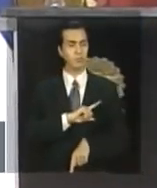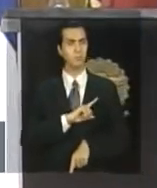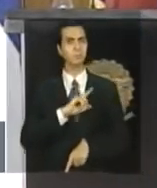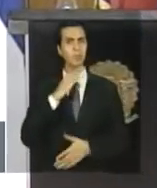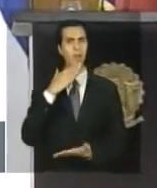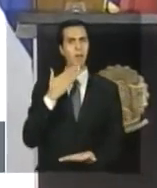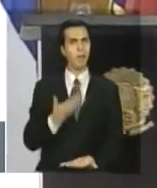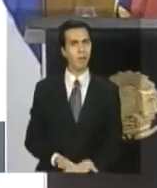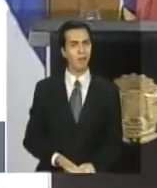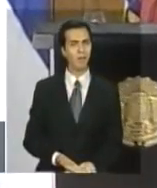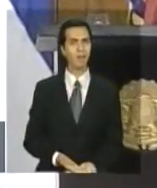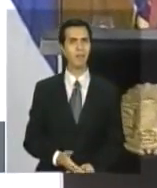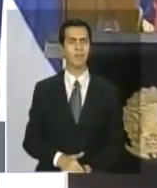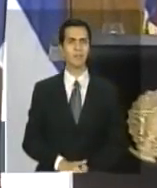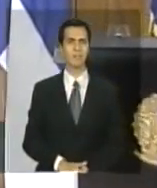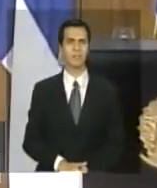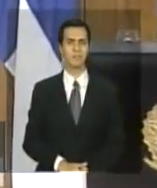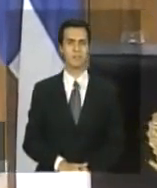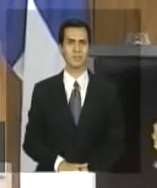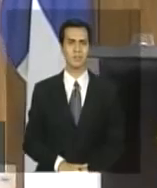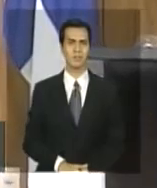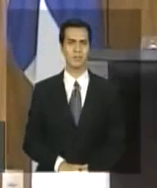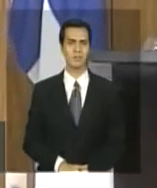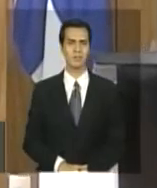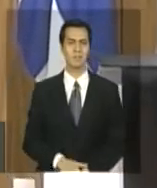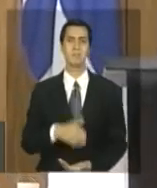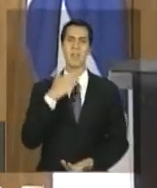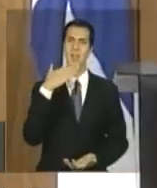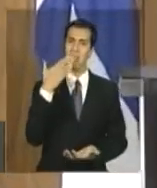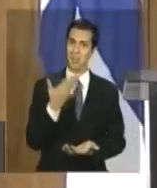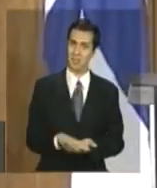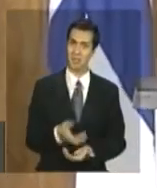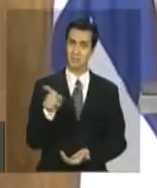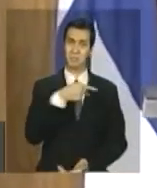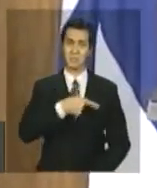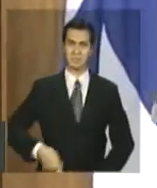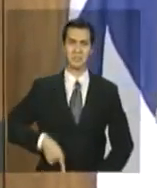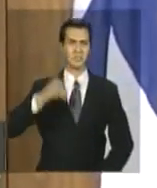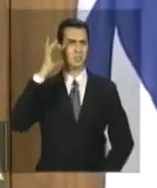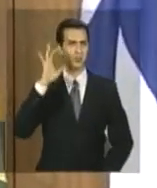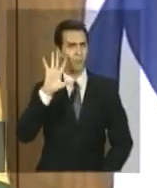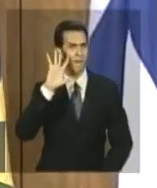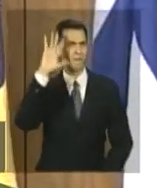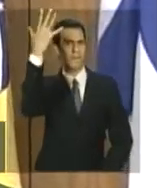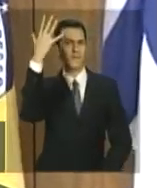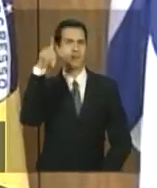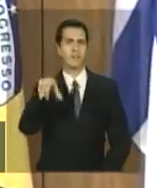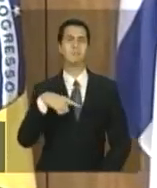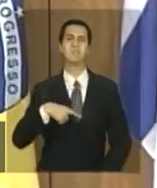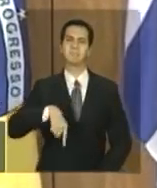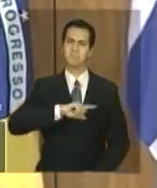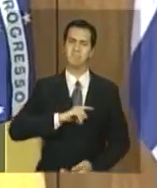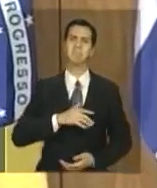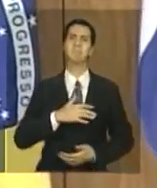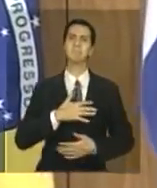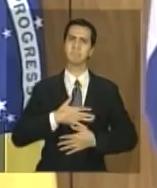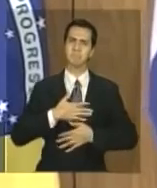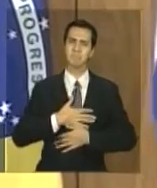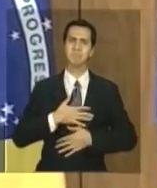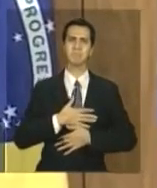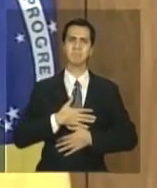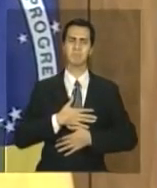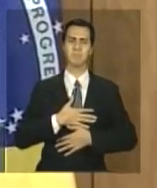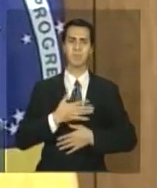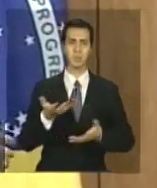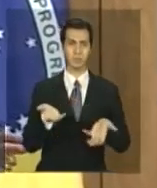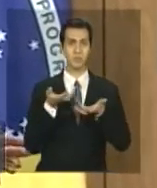senhora presidenta, com suas decisões. E eu gostaria aqui de